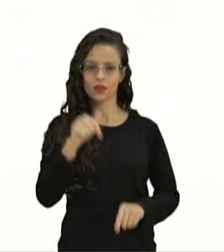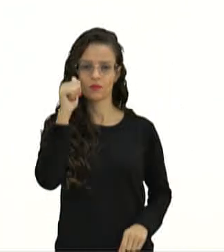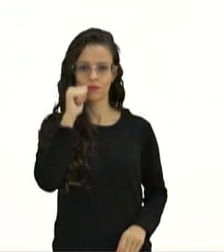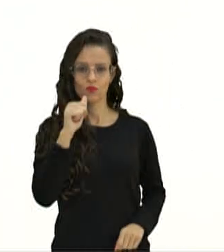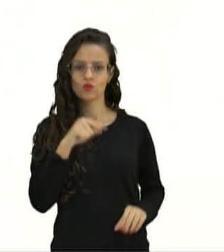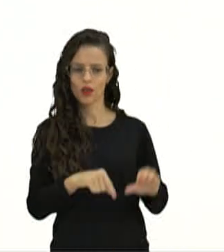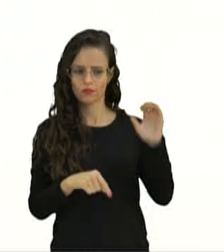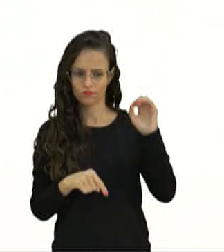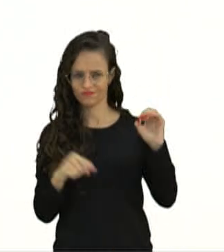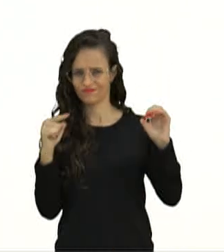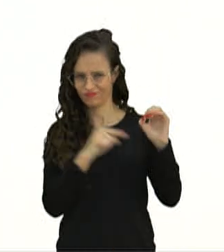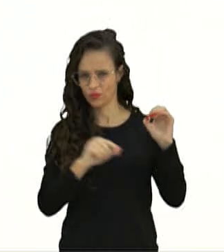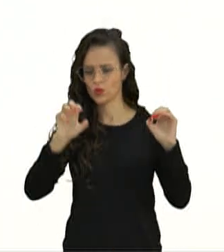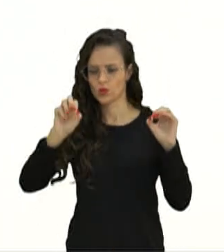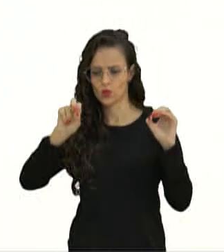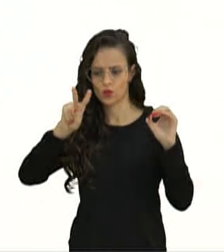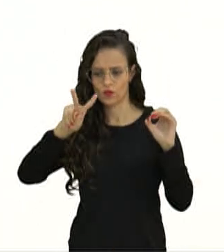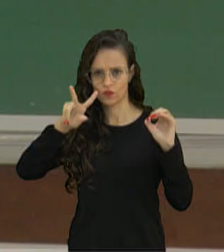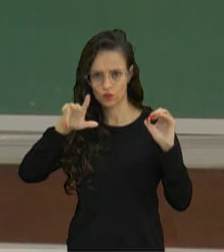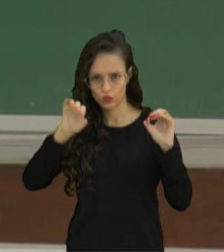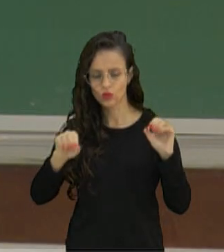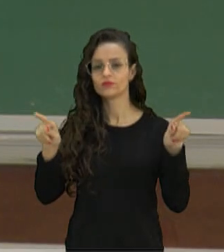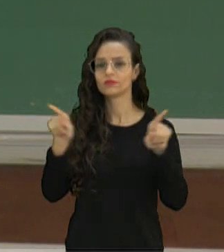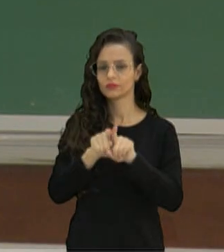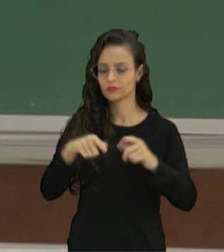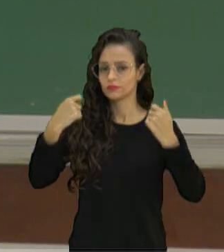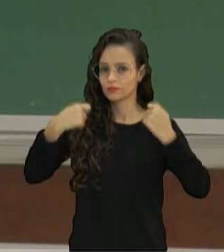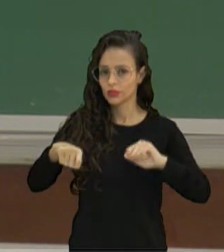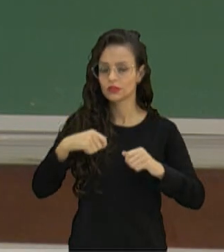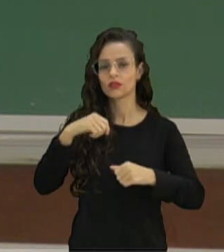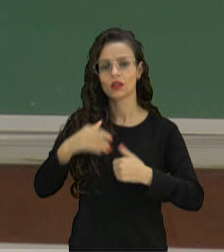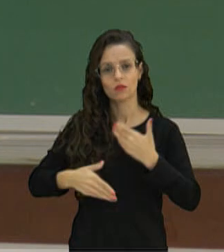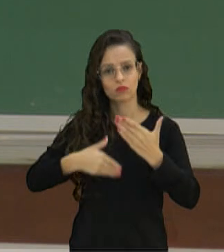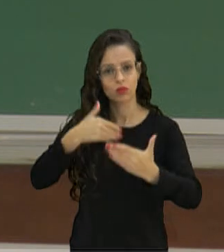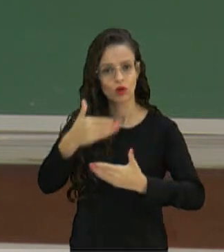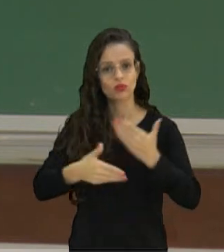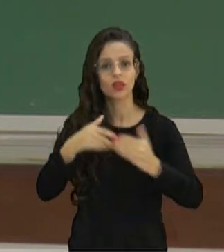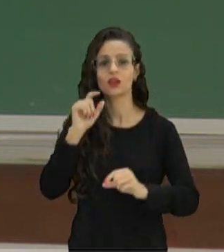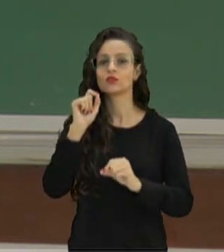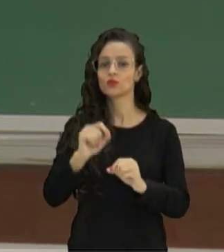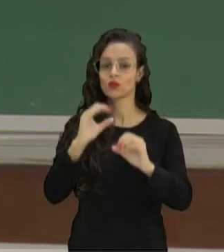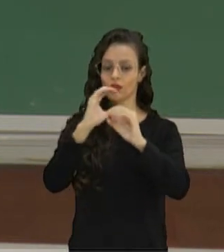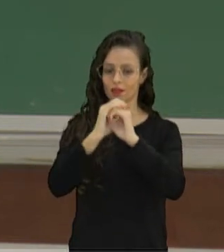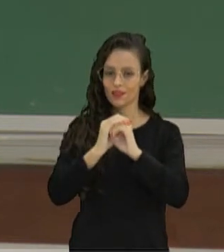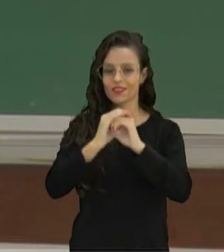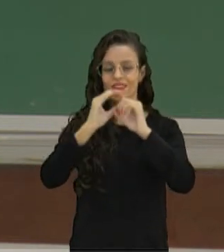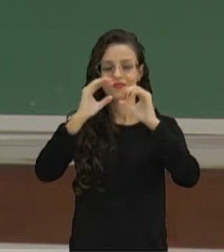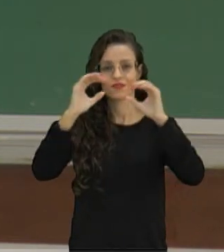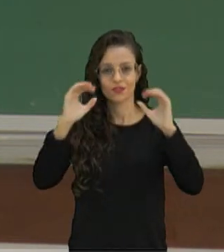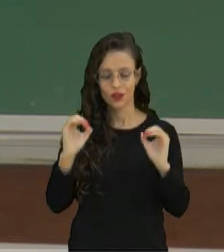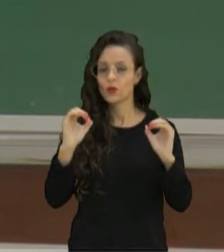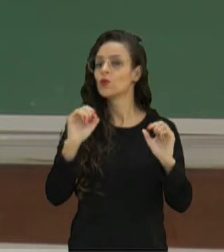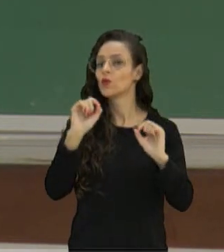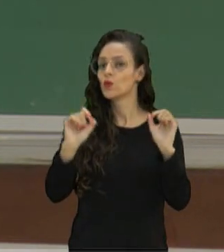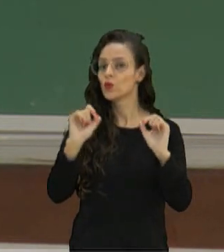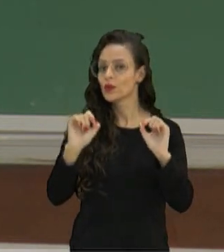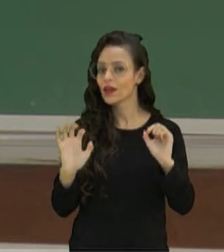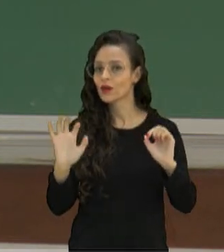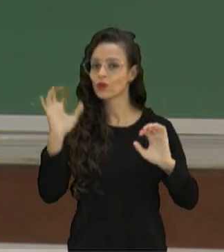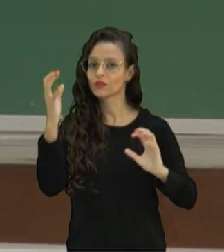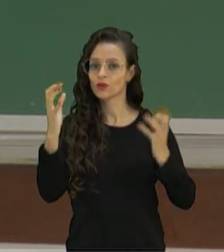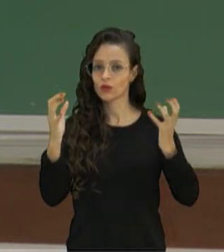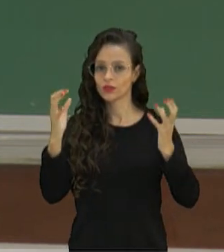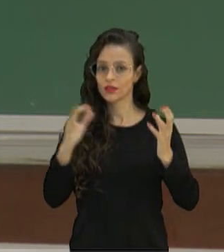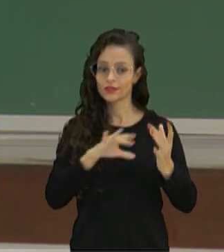gameta feminino, há necessidade de um processo de divisão, a meiose, que irá ocorrer em